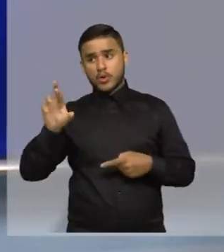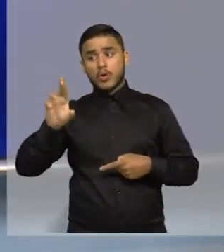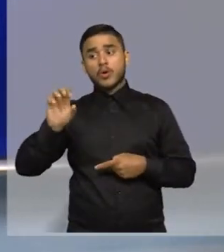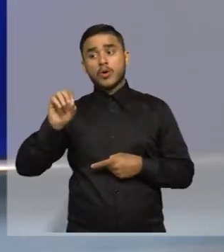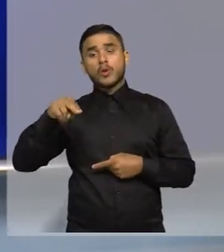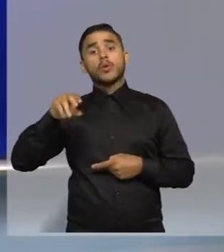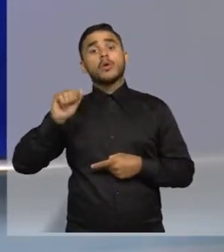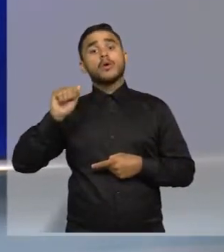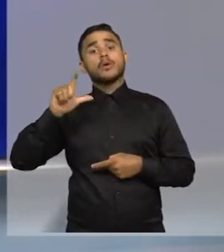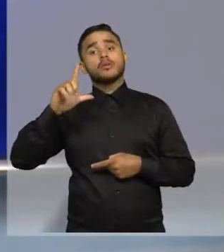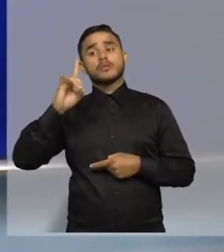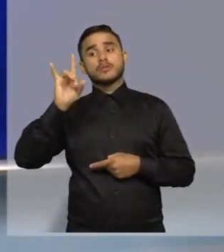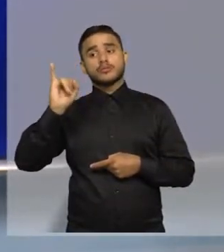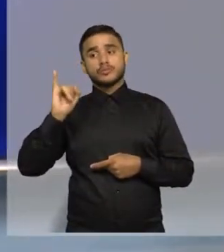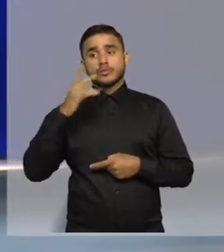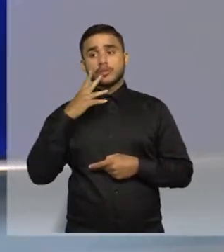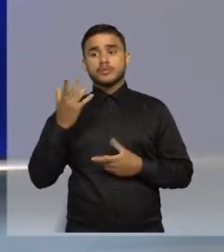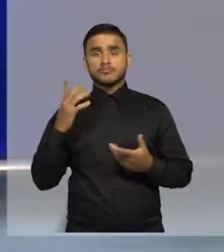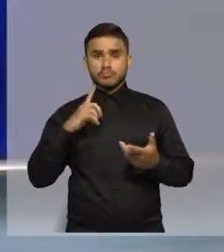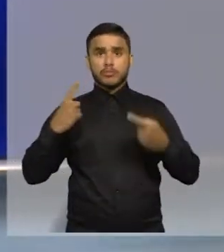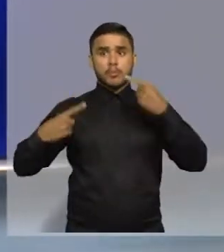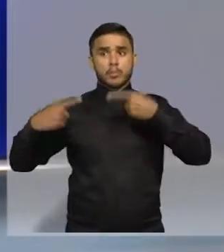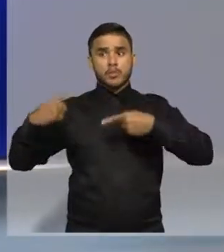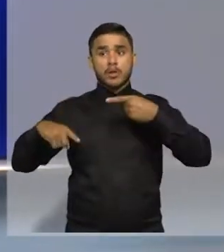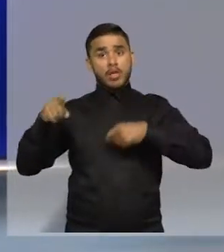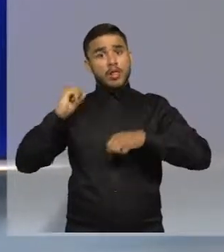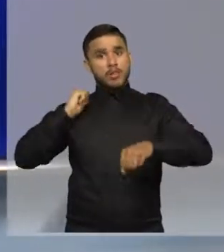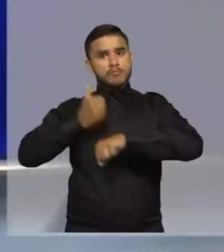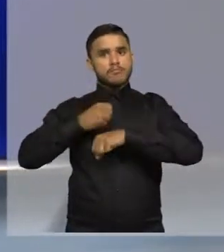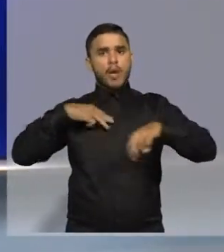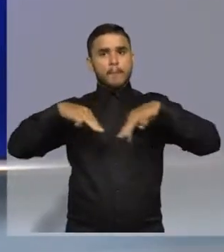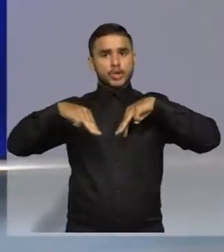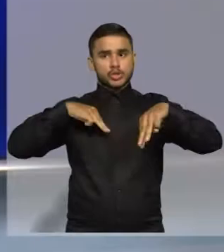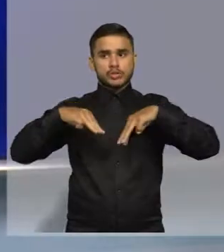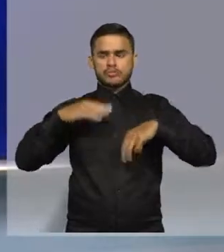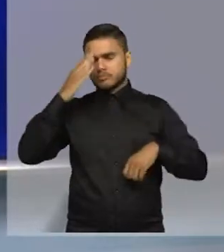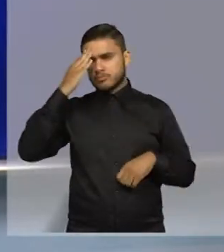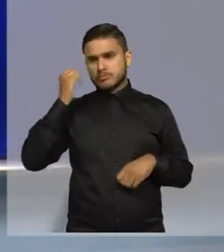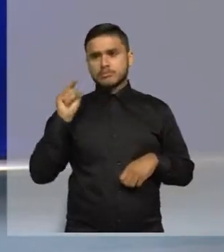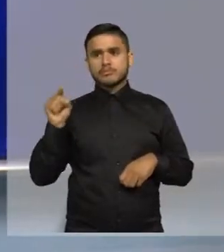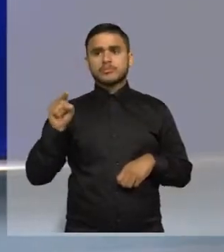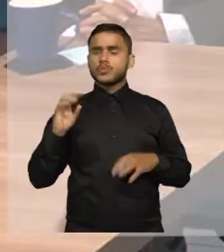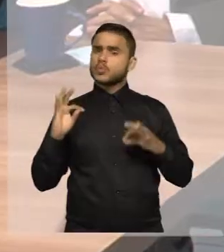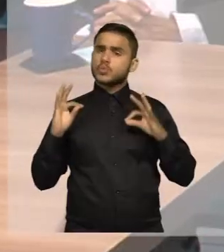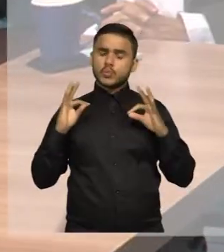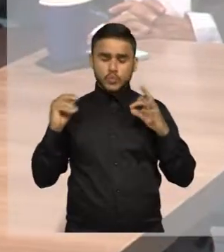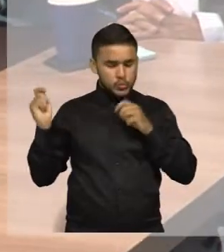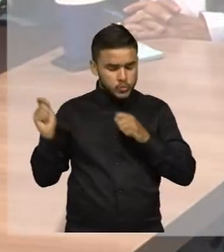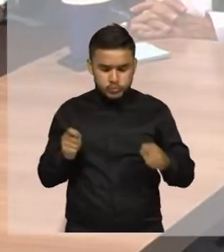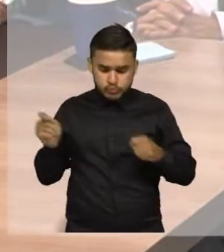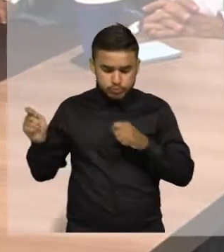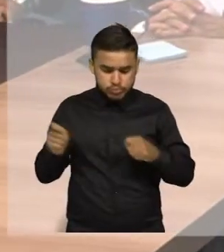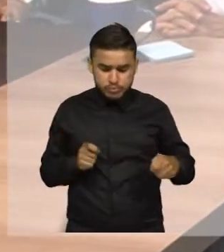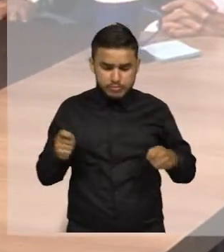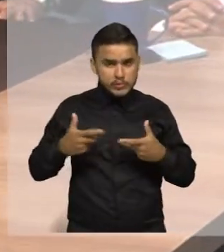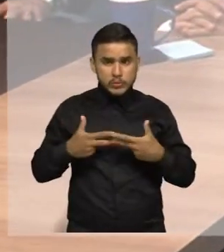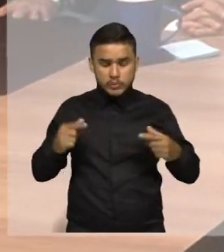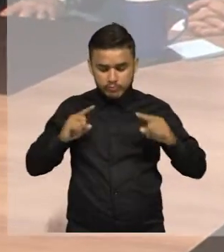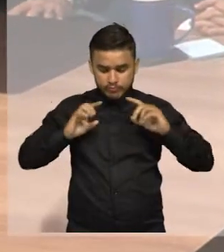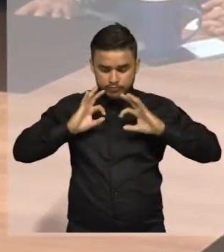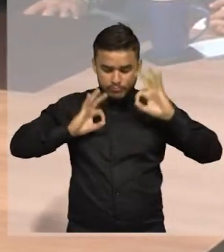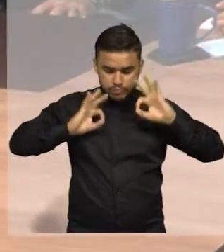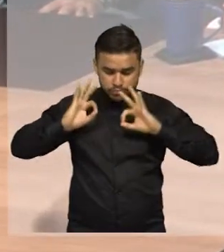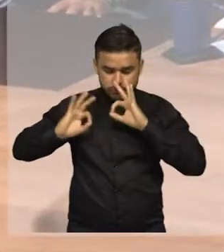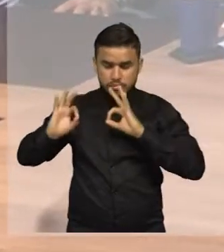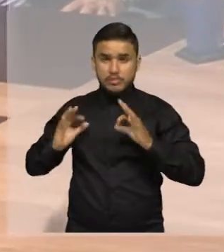Onyx Lorenzoni, que vai, portanto, ser ministro da Casa Civil, por onde passam todas as demandas de um governo,